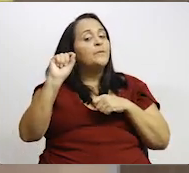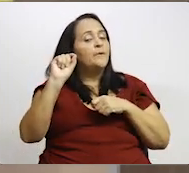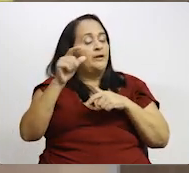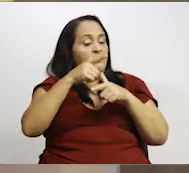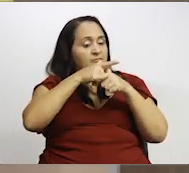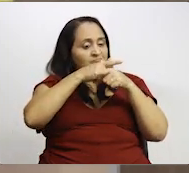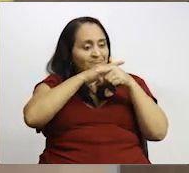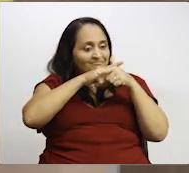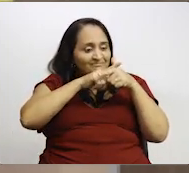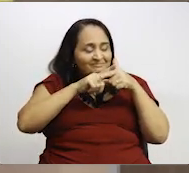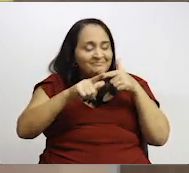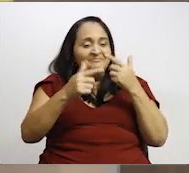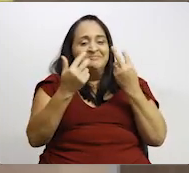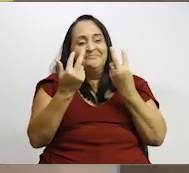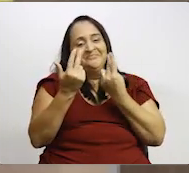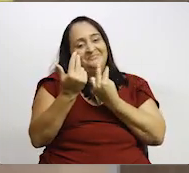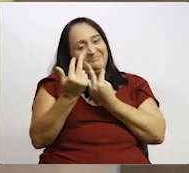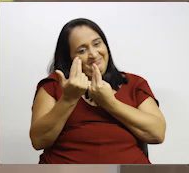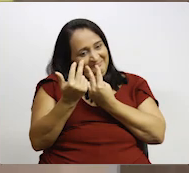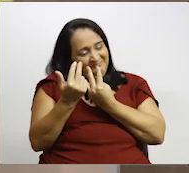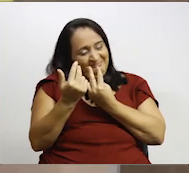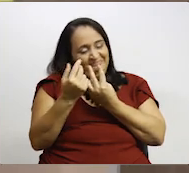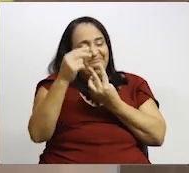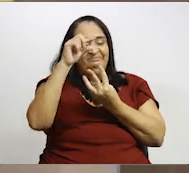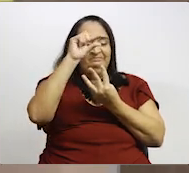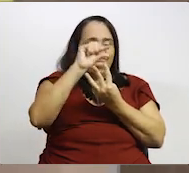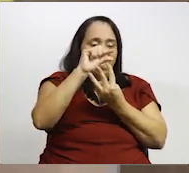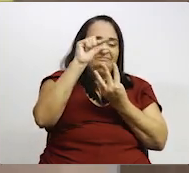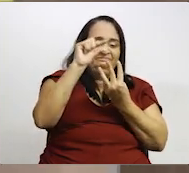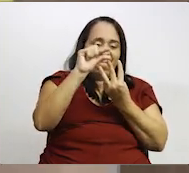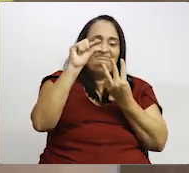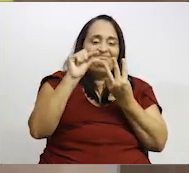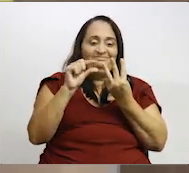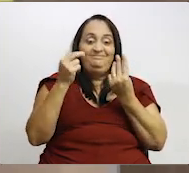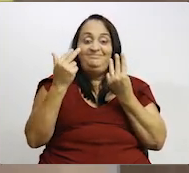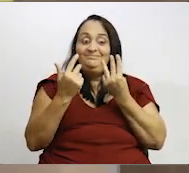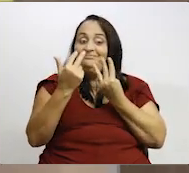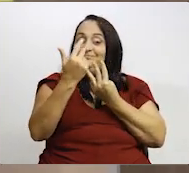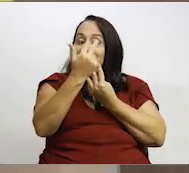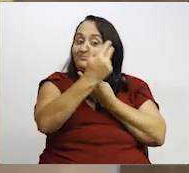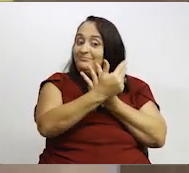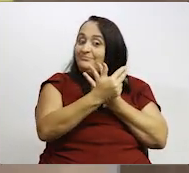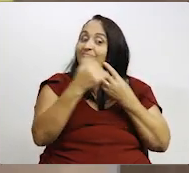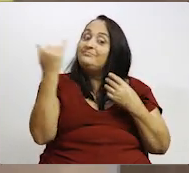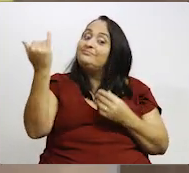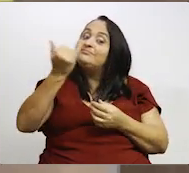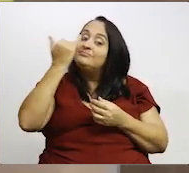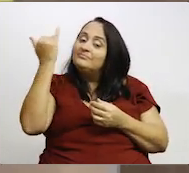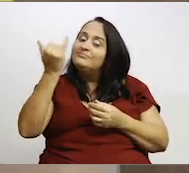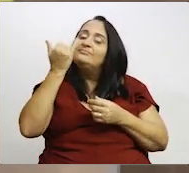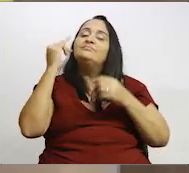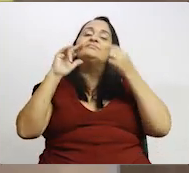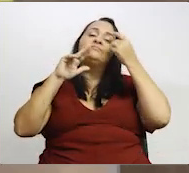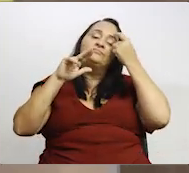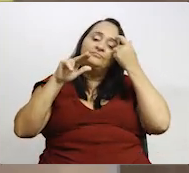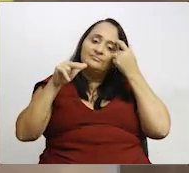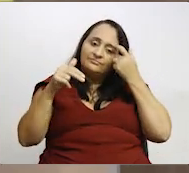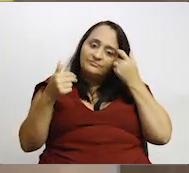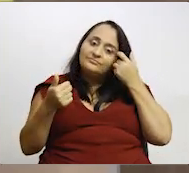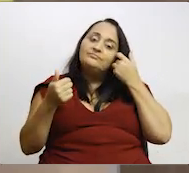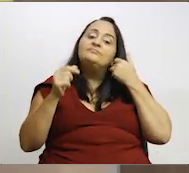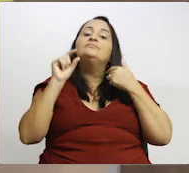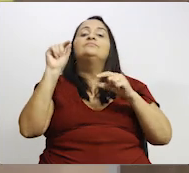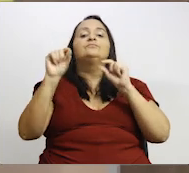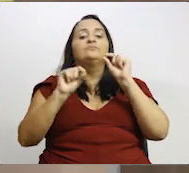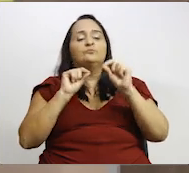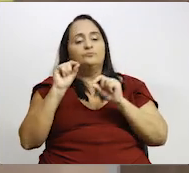partes iguais. Então, para ser igual, cada um tem que ficar com a mesma quantidade. Então, por isso que é importante